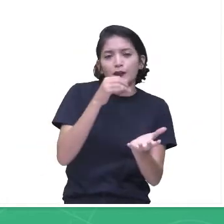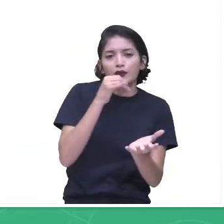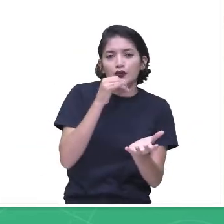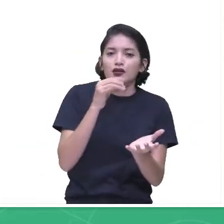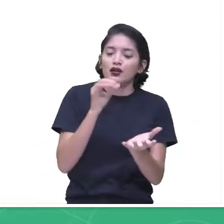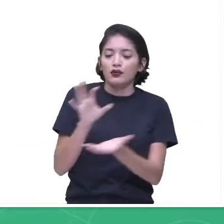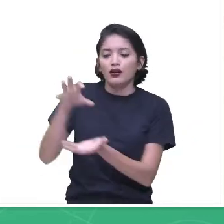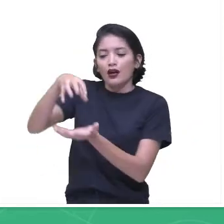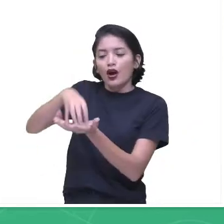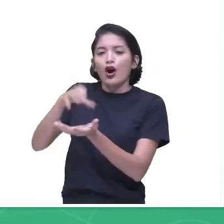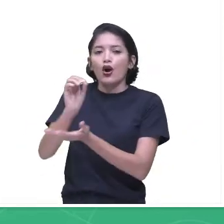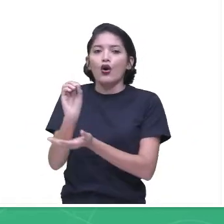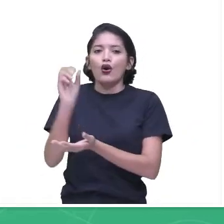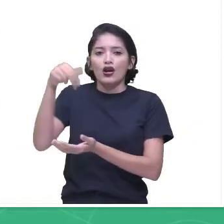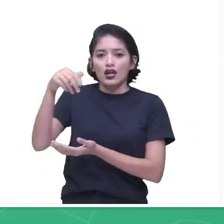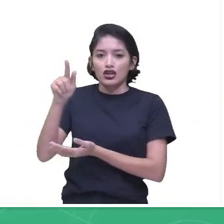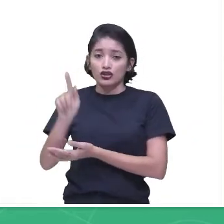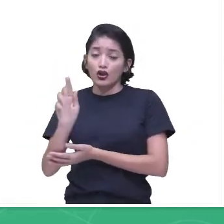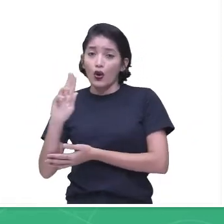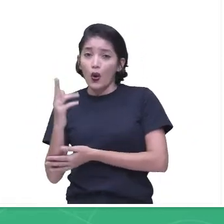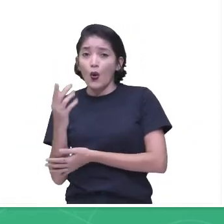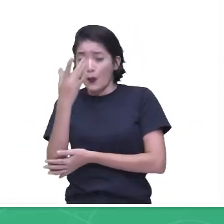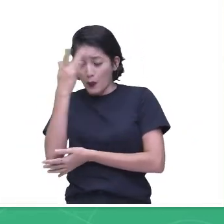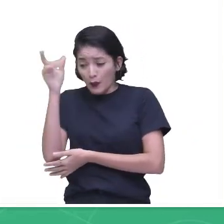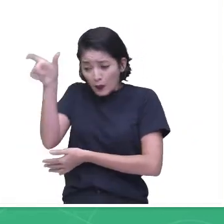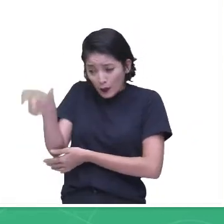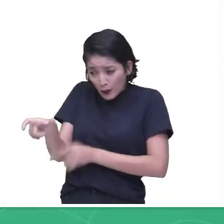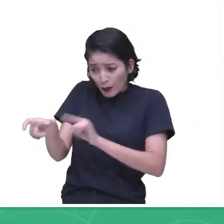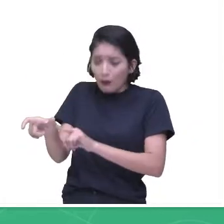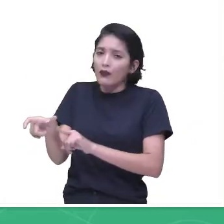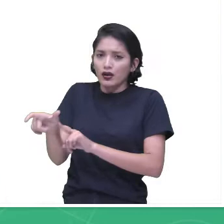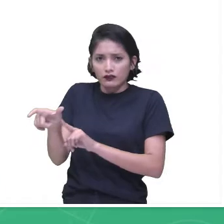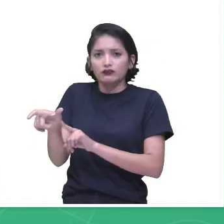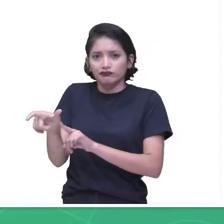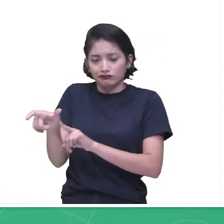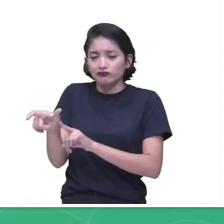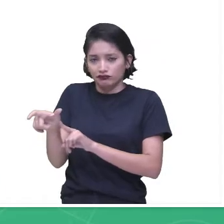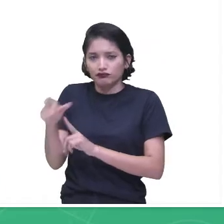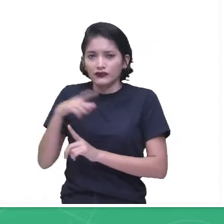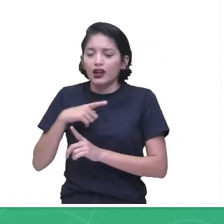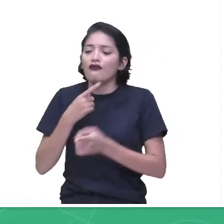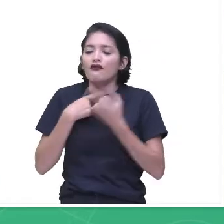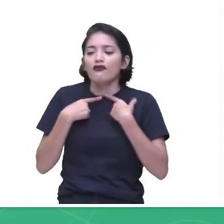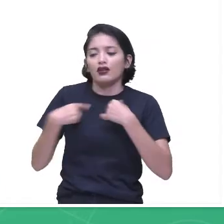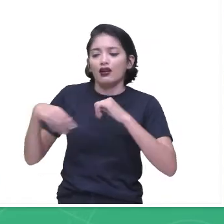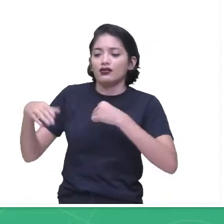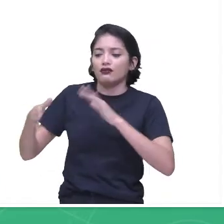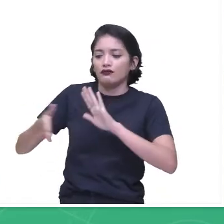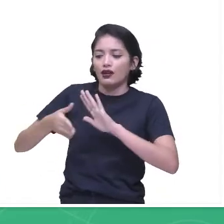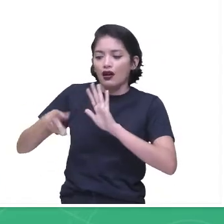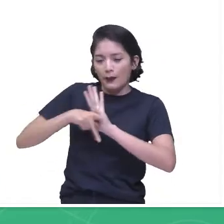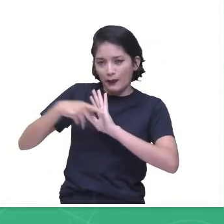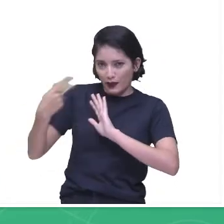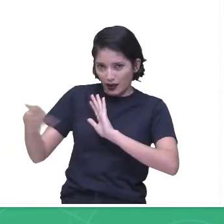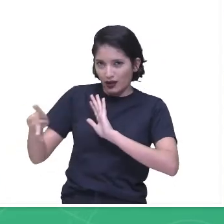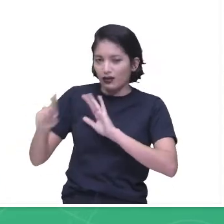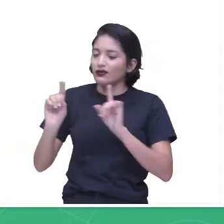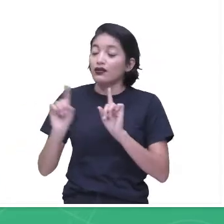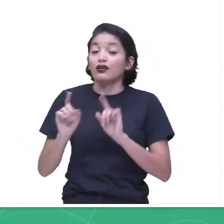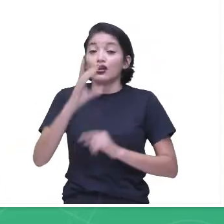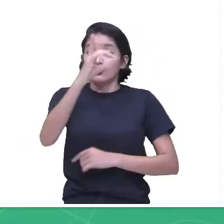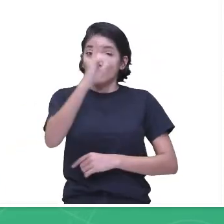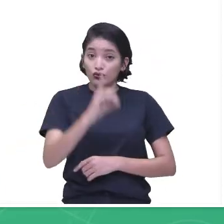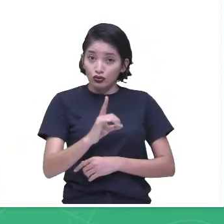uma pessoa que se apresenta fisicamente e tem vontade própria. Não. Os direitos humanos, eles são